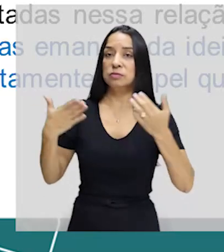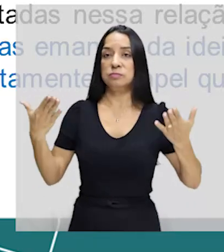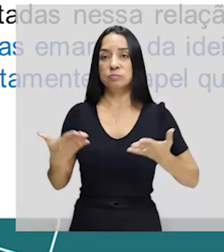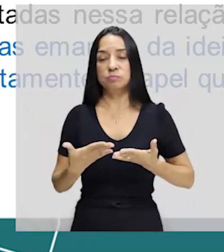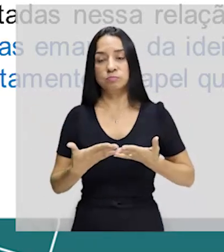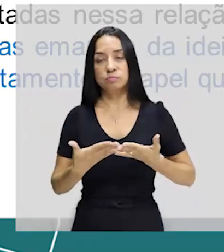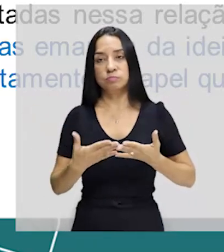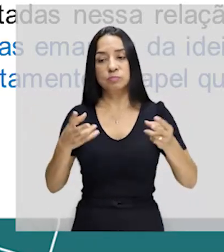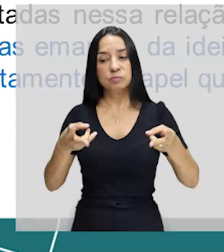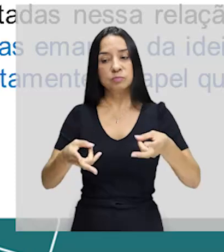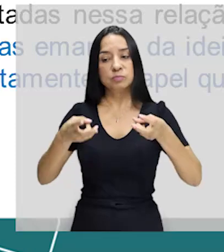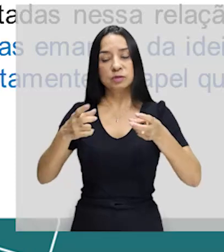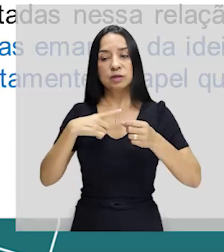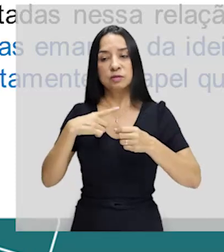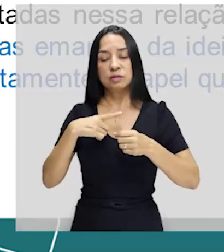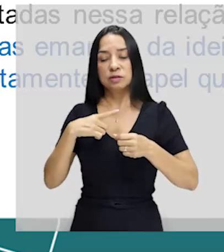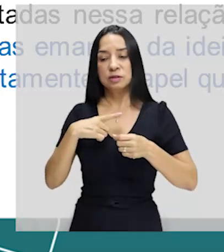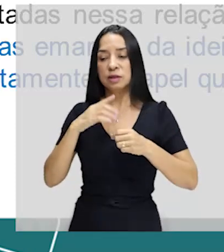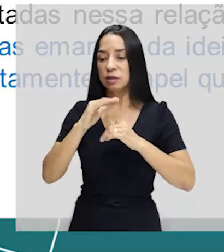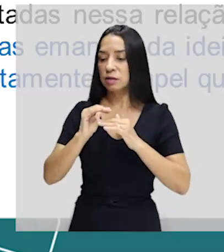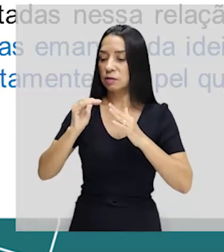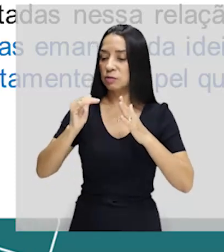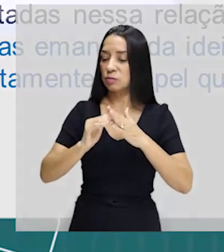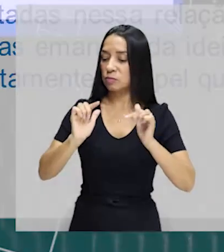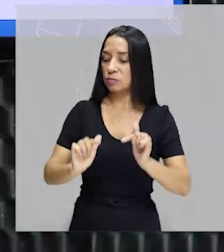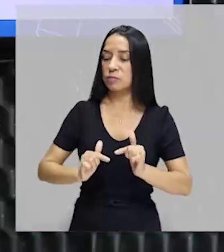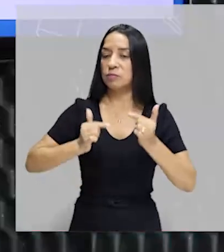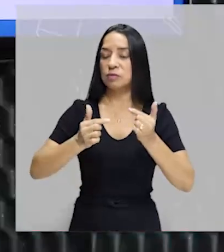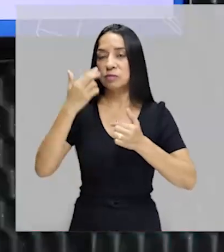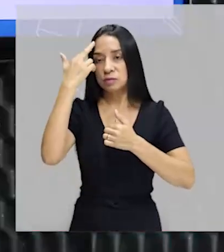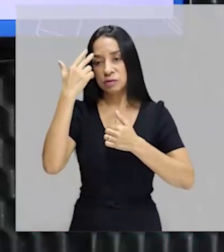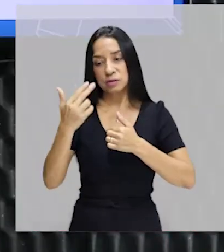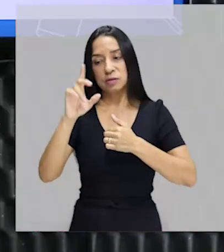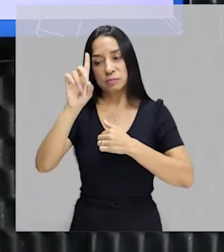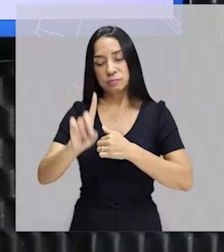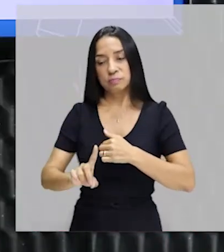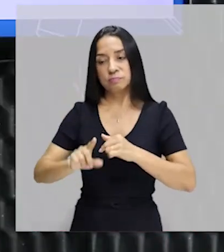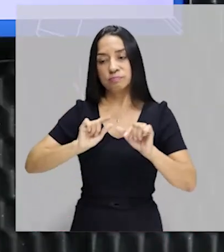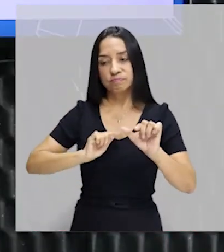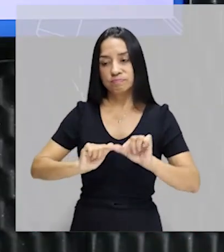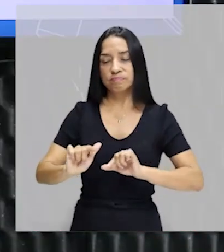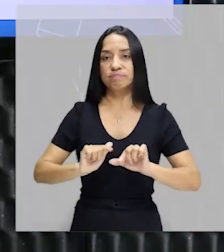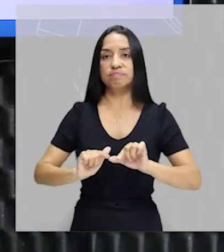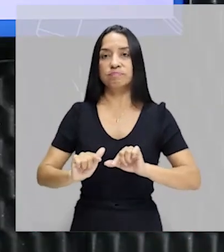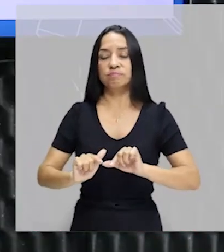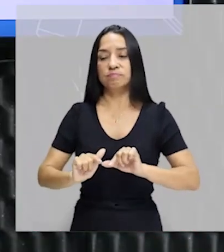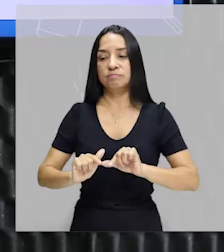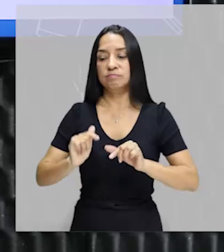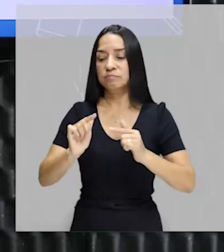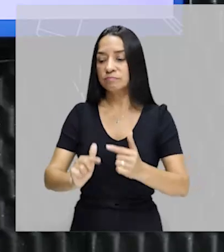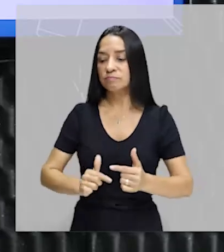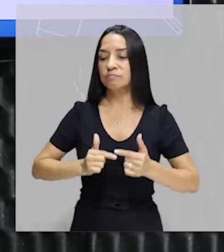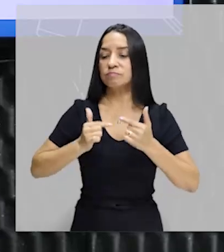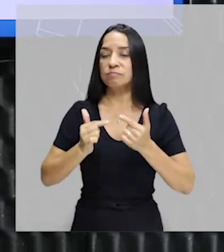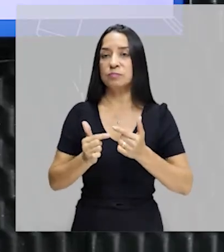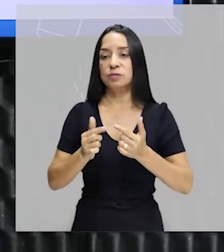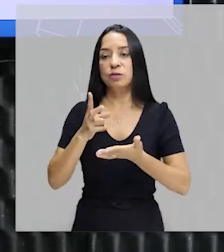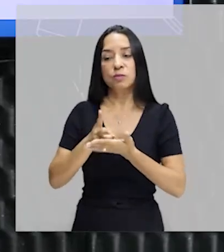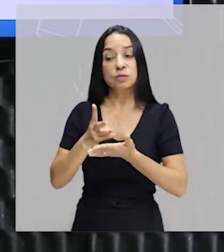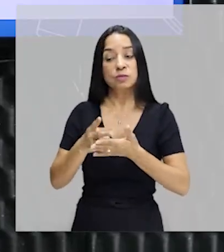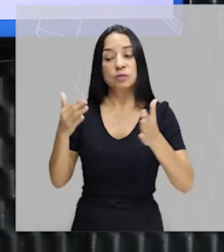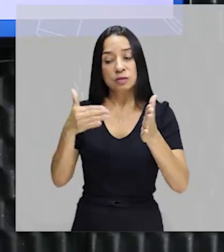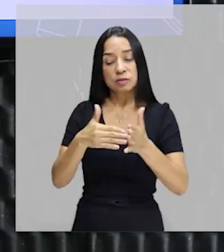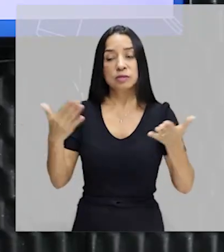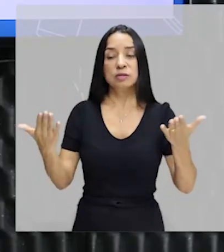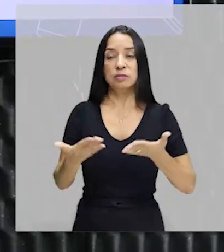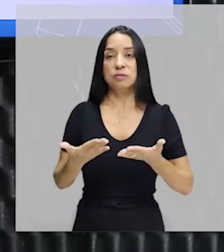Então, observa-se que há toda uma luta histórica por direitos trabalhistas. E essas lutas, elas continuam até